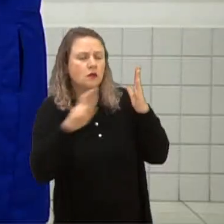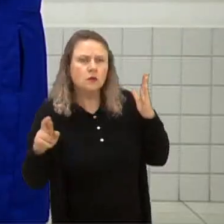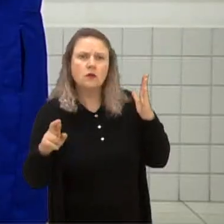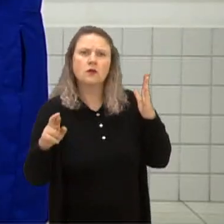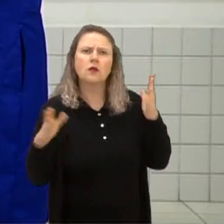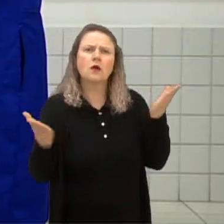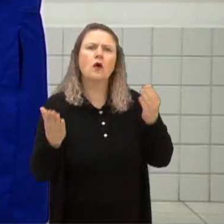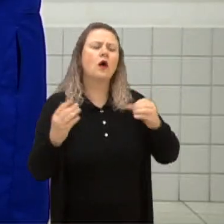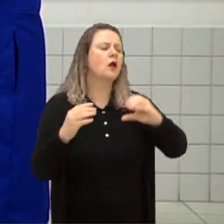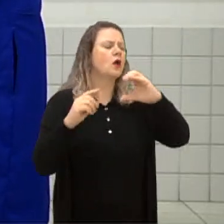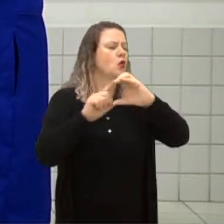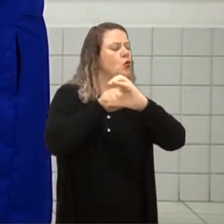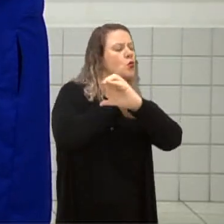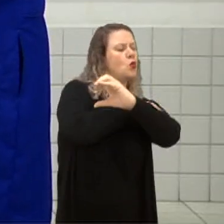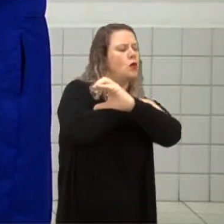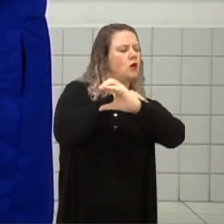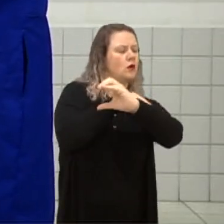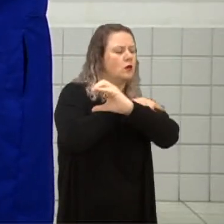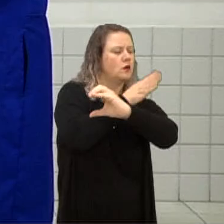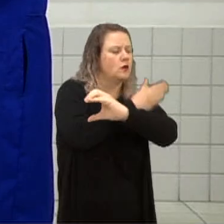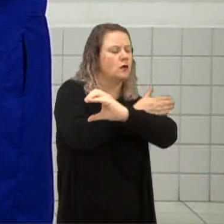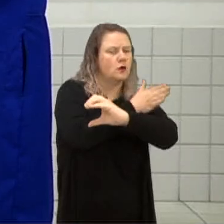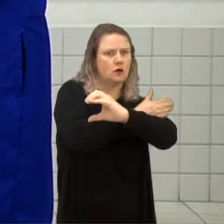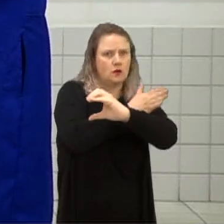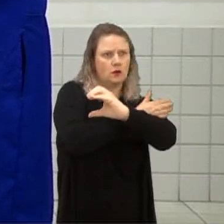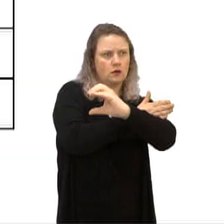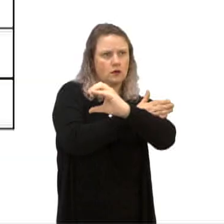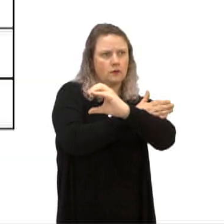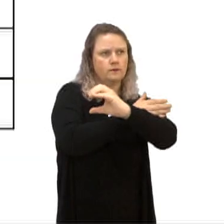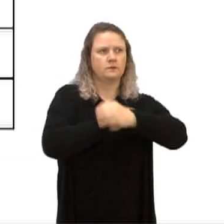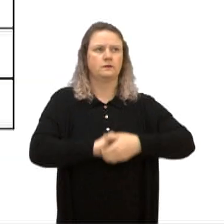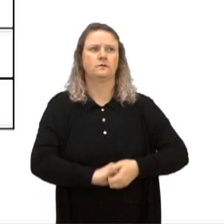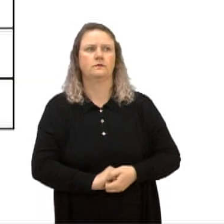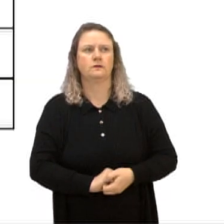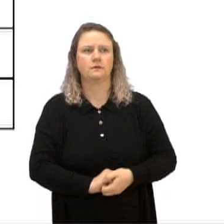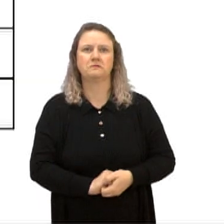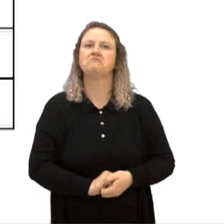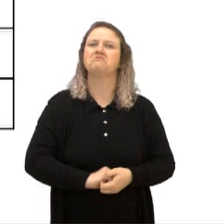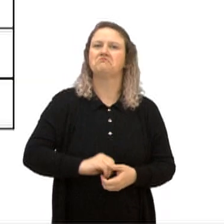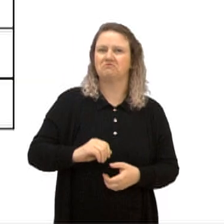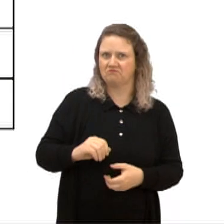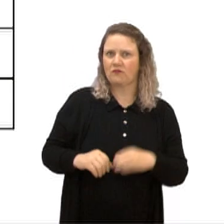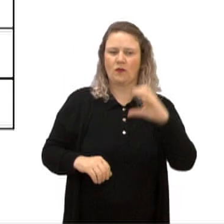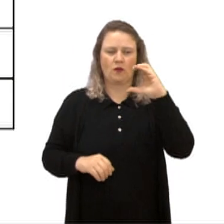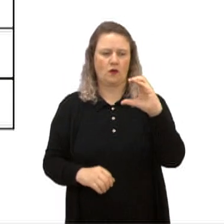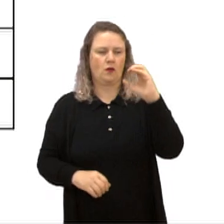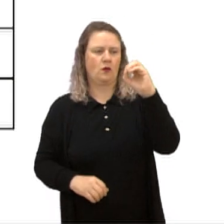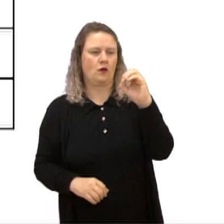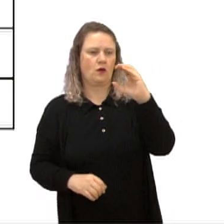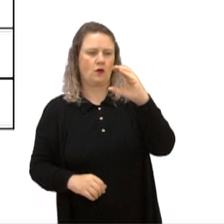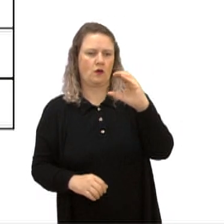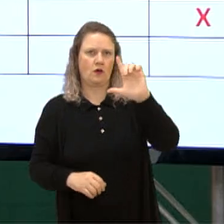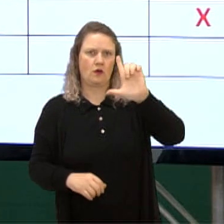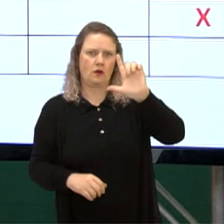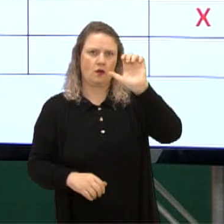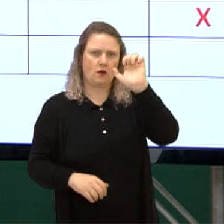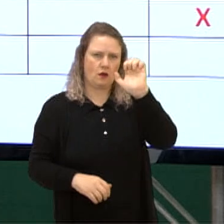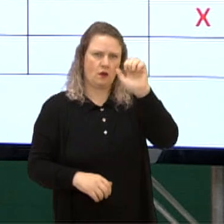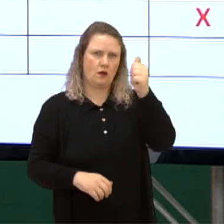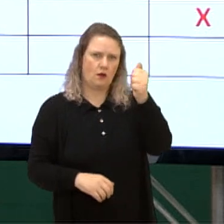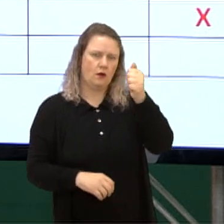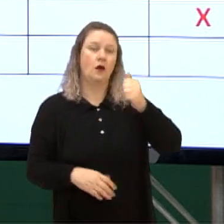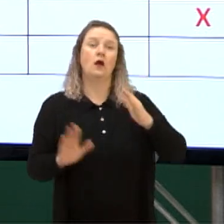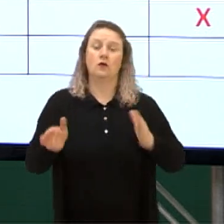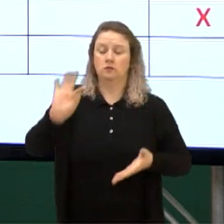na interna não vai ter? Eu acho que é a cóclea, então. Com certeza. Ah, certinho, hein? Ótimo. Então, fizemos a correção do